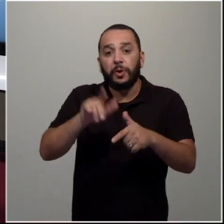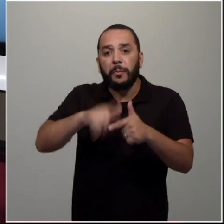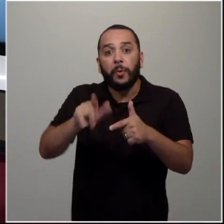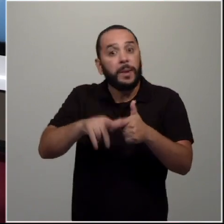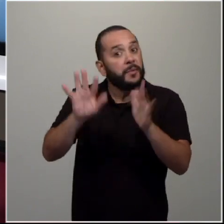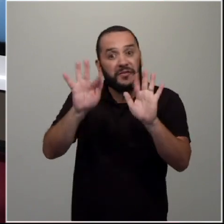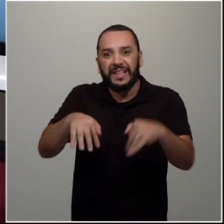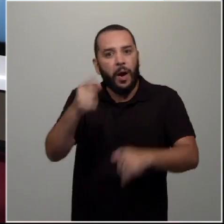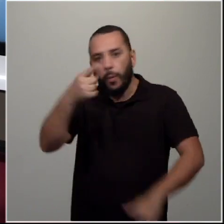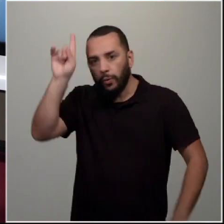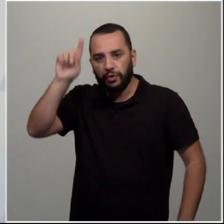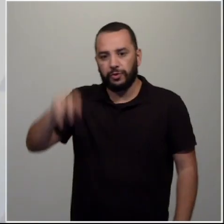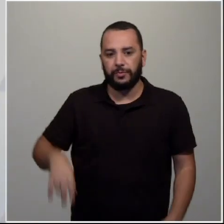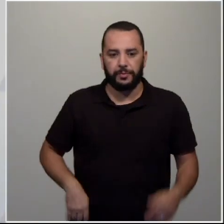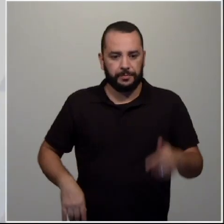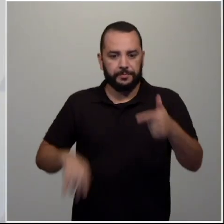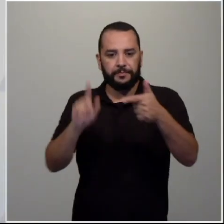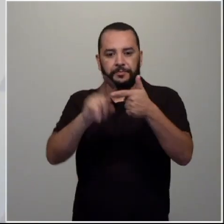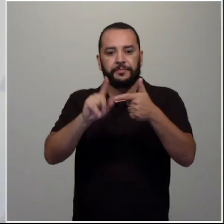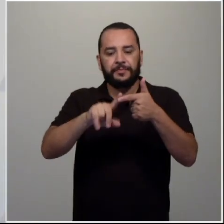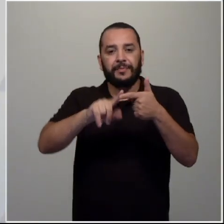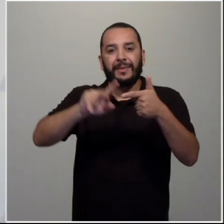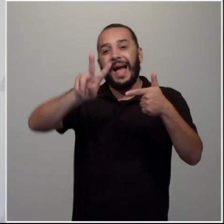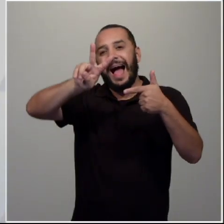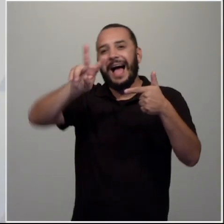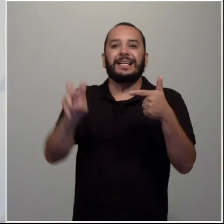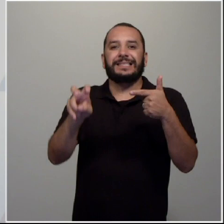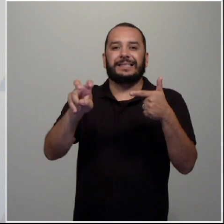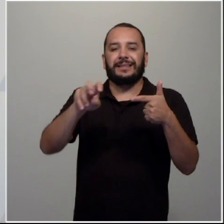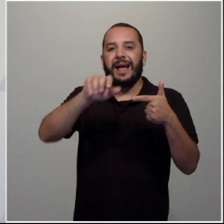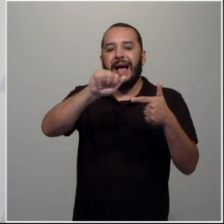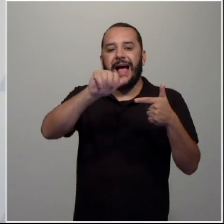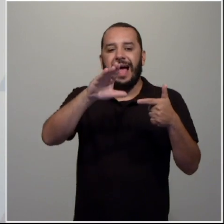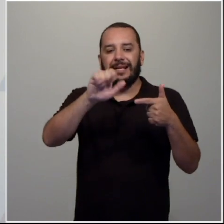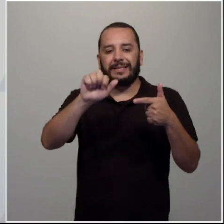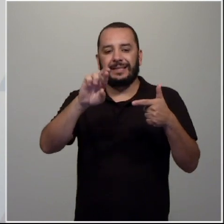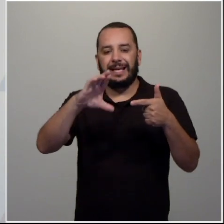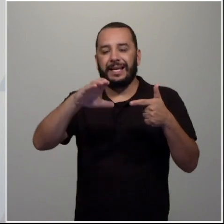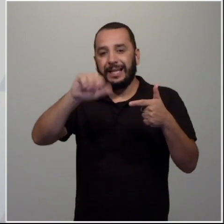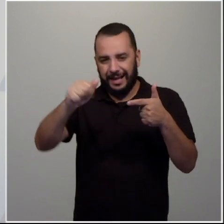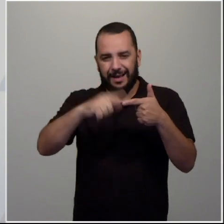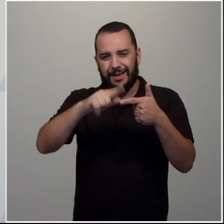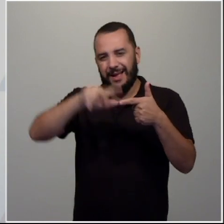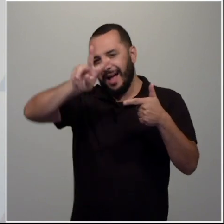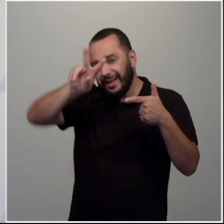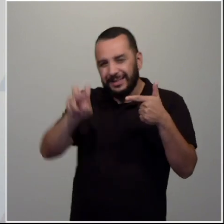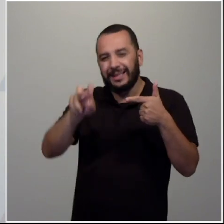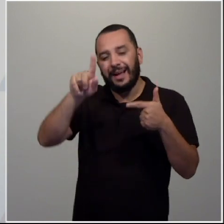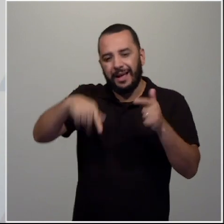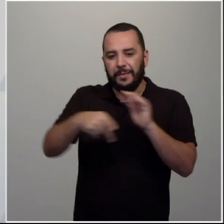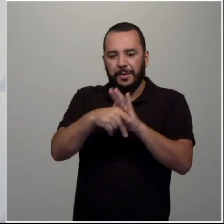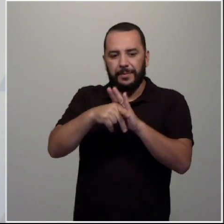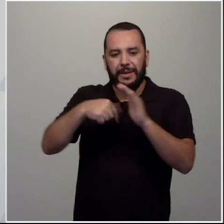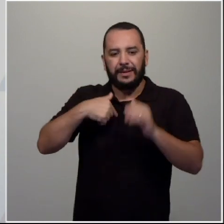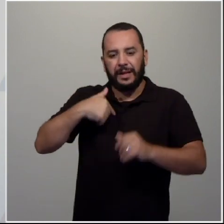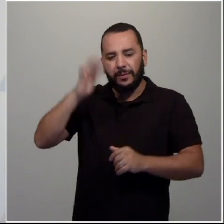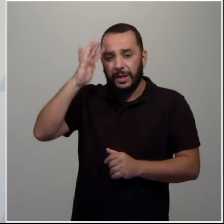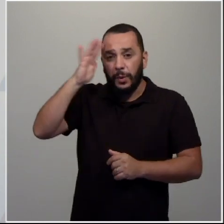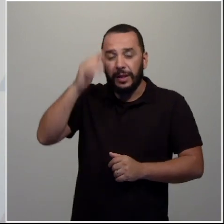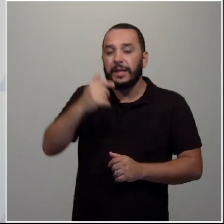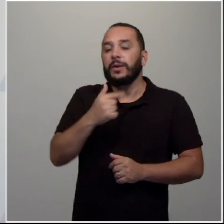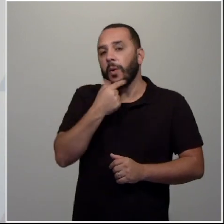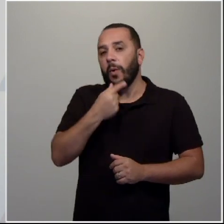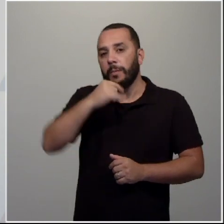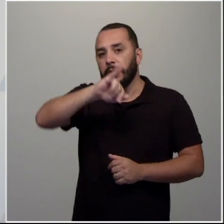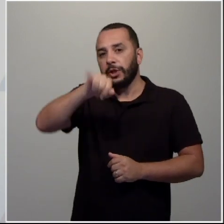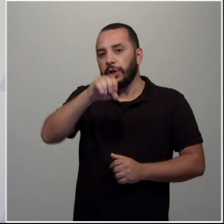é o ensino acerca da resolução de problemas é está ligado àquela teoria do jorge pole eu cheguei em algum momento é